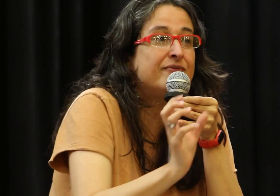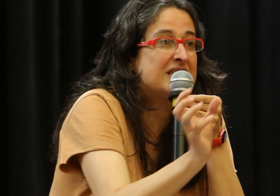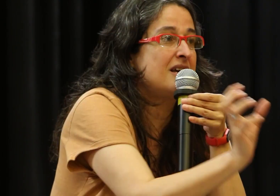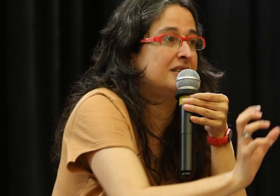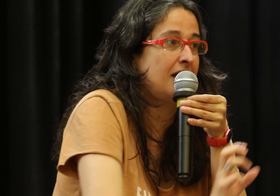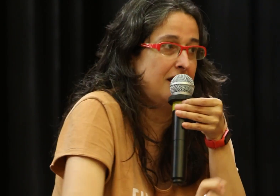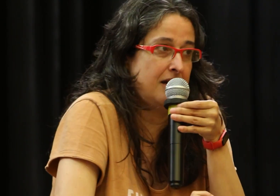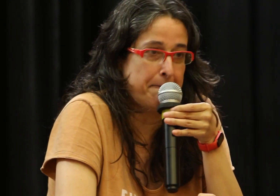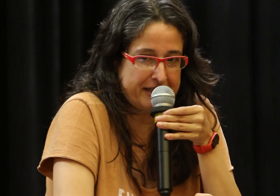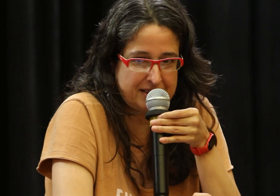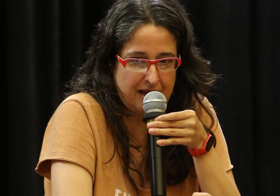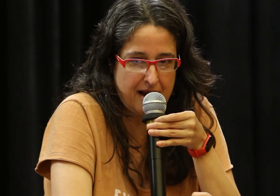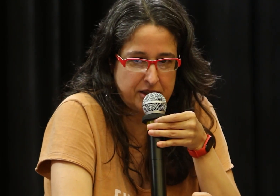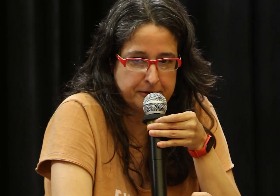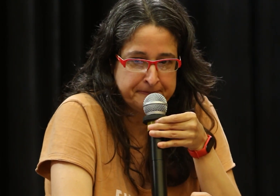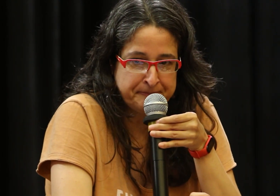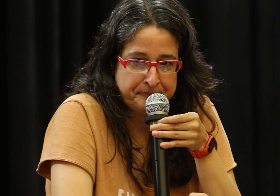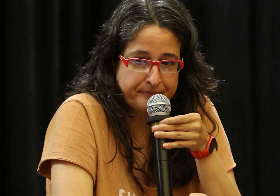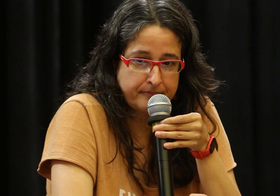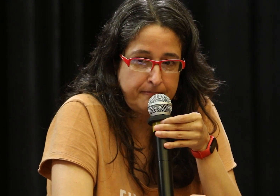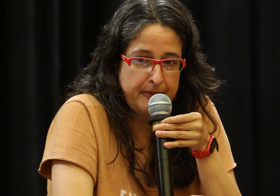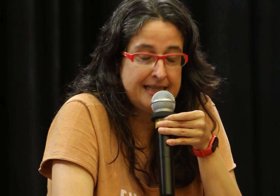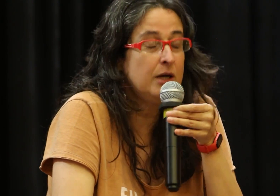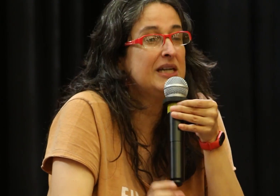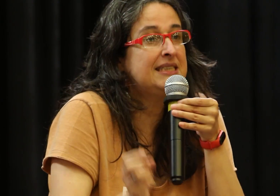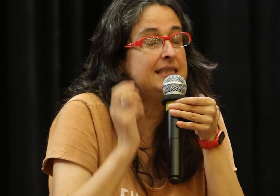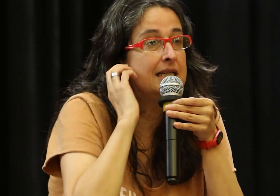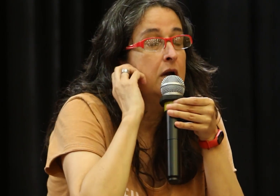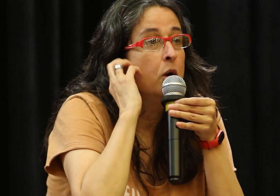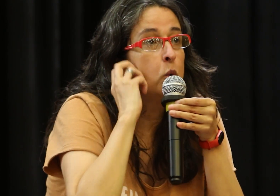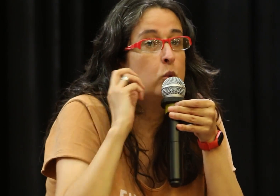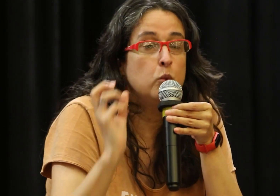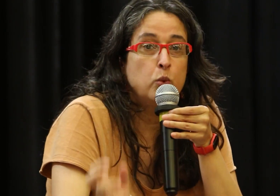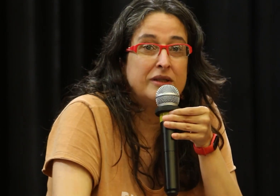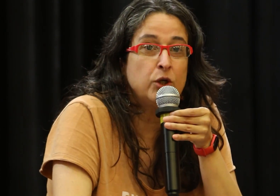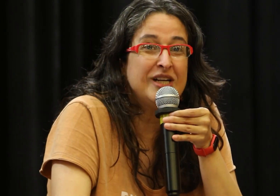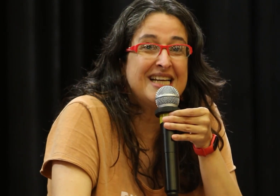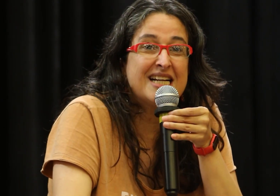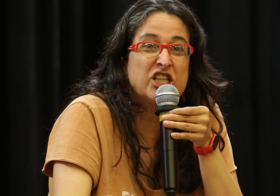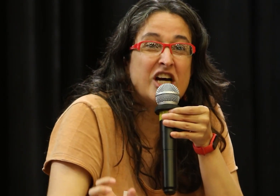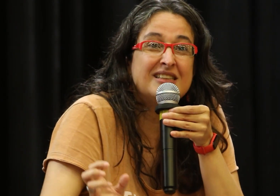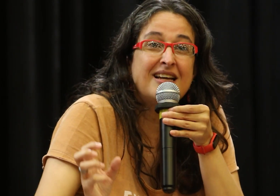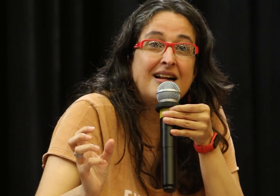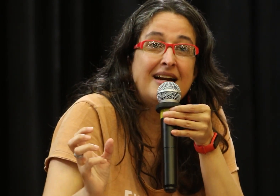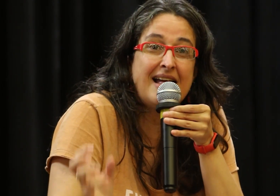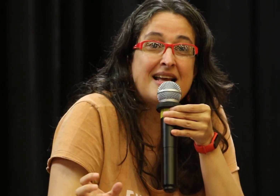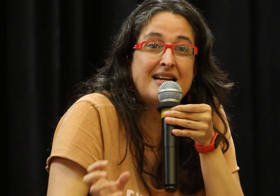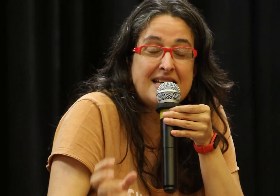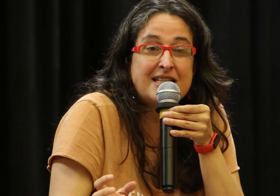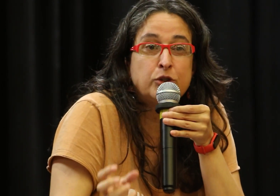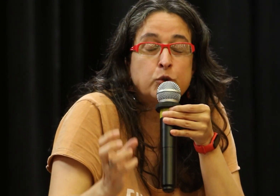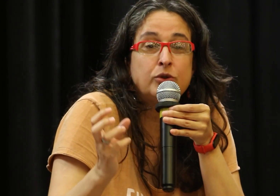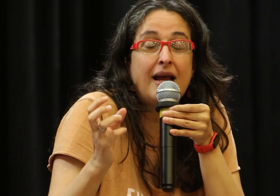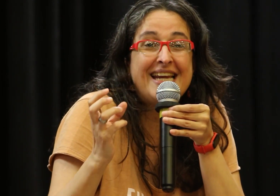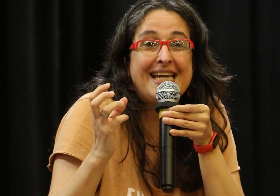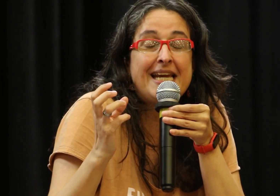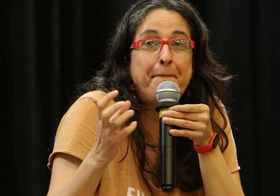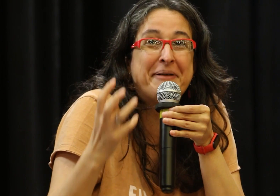pilarismo, deficiência, incapacidade. Então, assim, a teoria era chata,